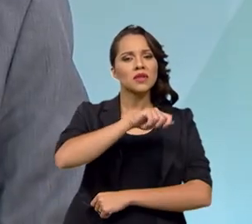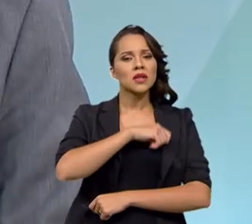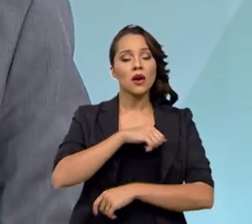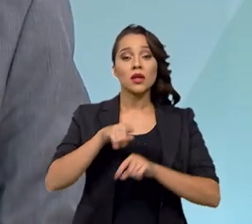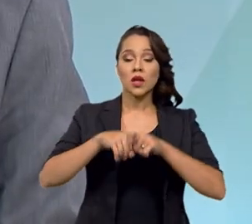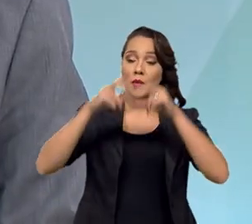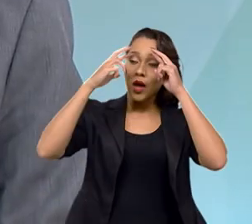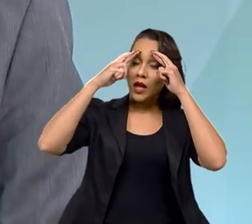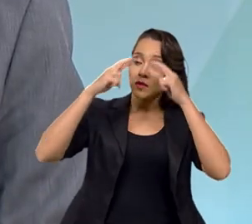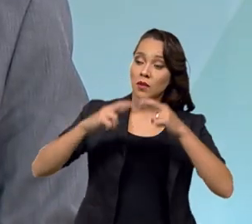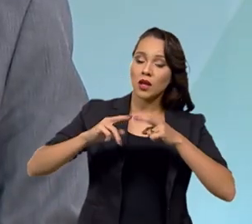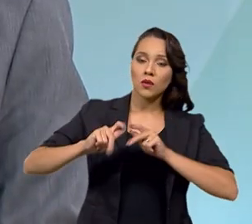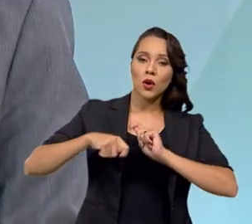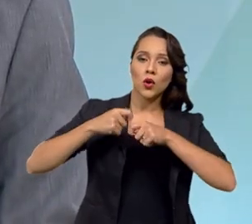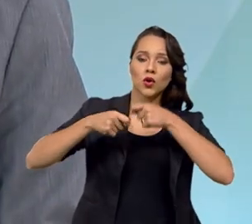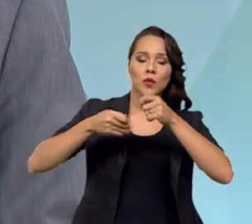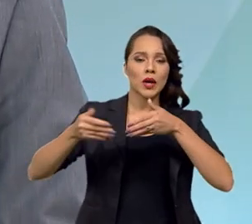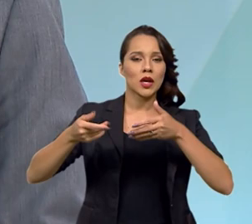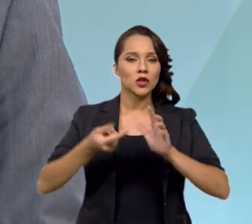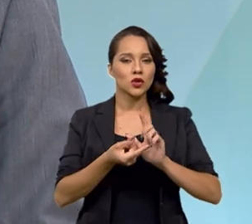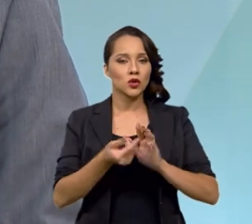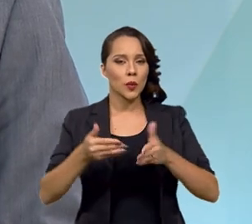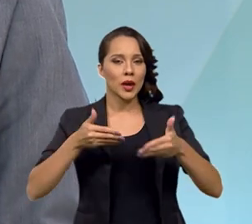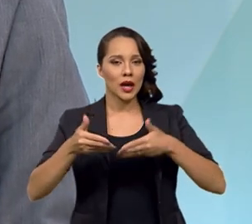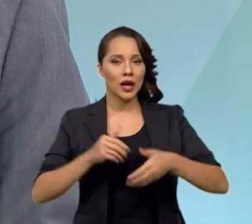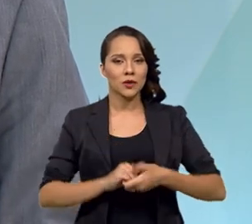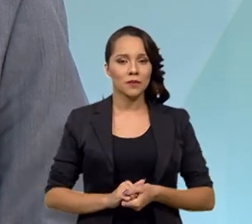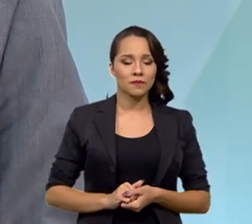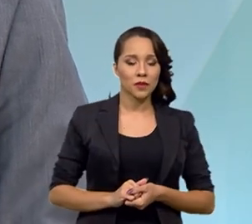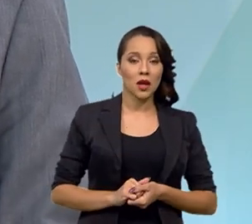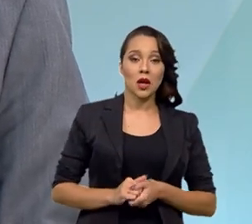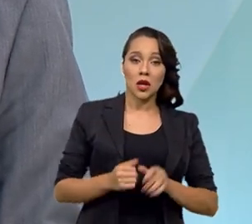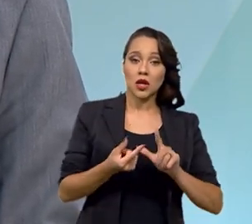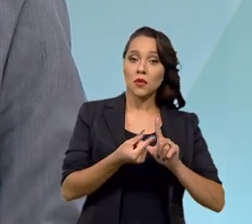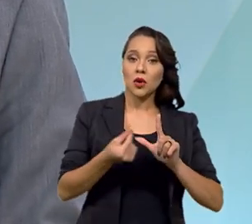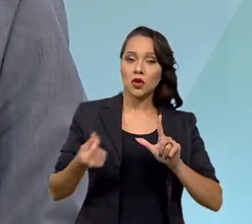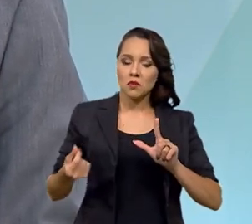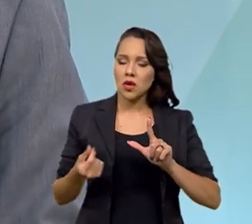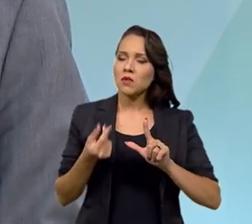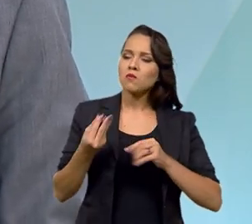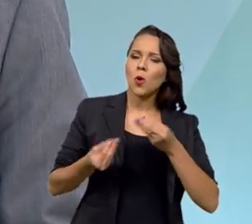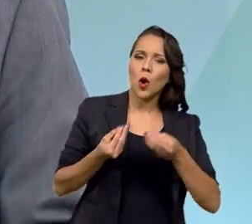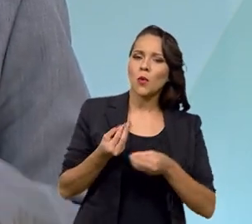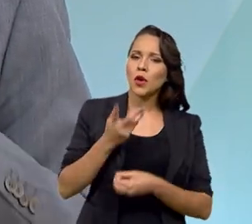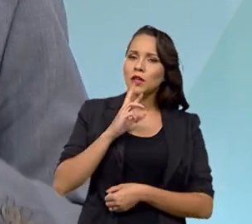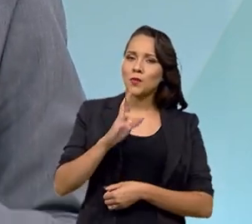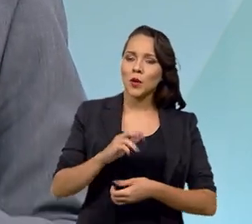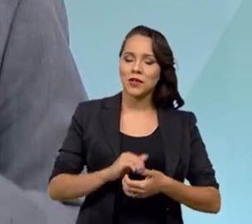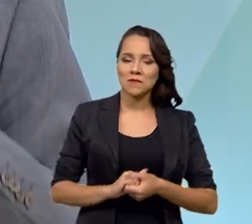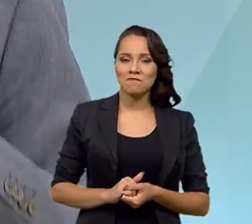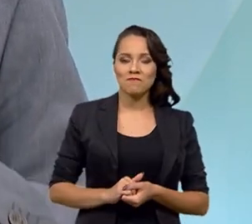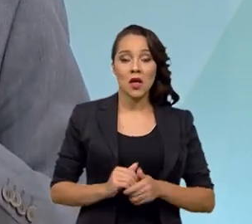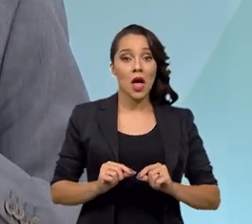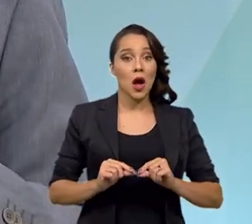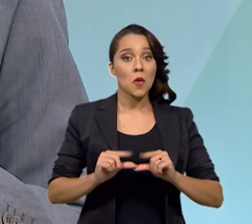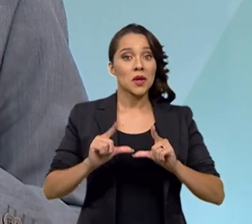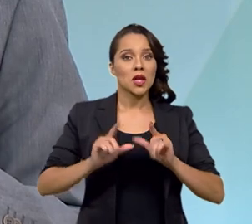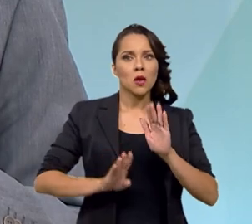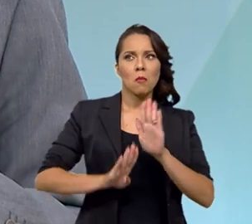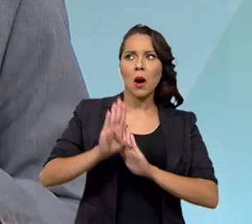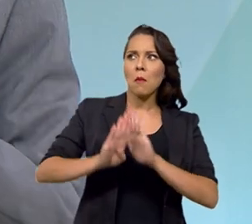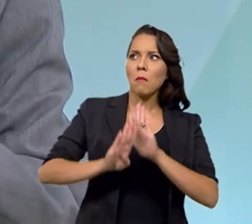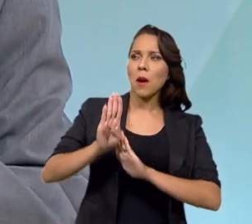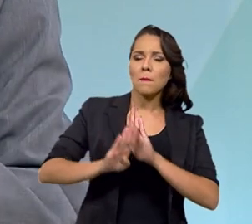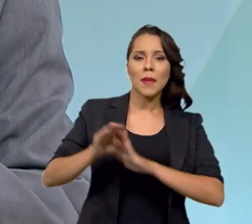respeita uma economia de mercado e o mercado tem dito e como é que o mercado respondi aumentando em batendo